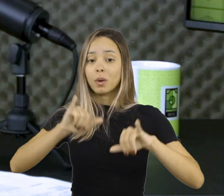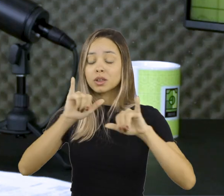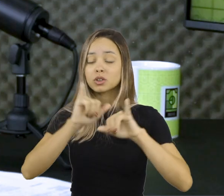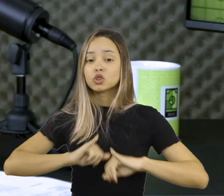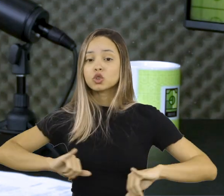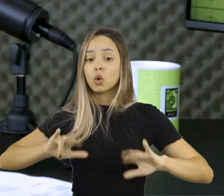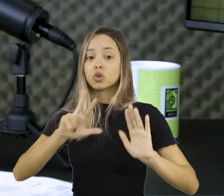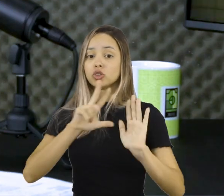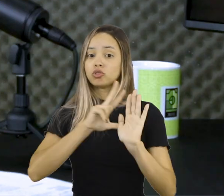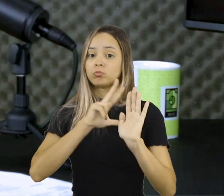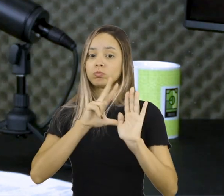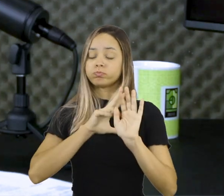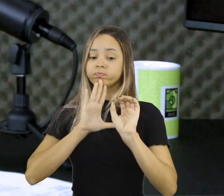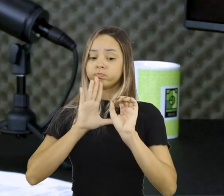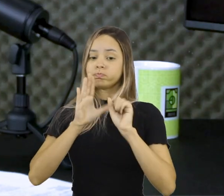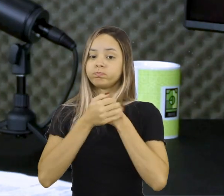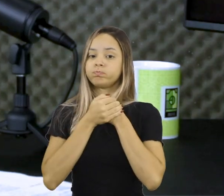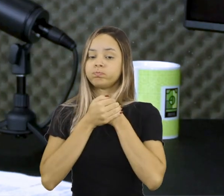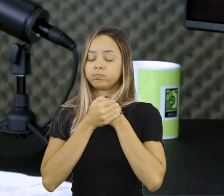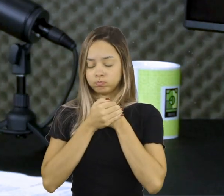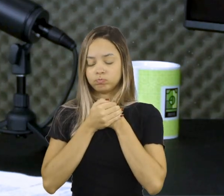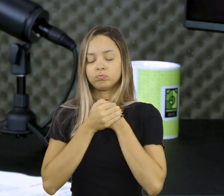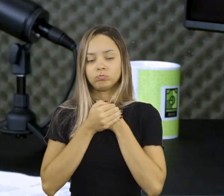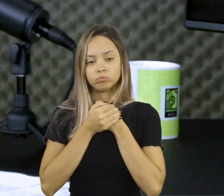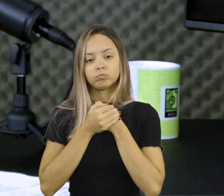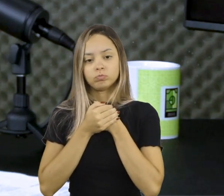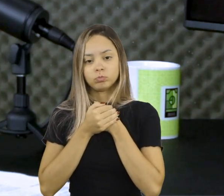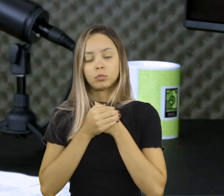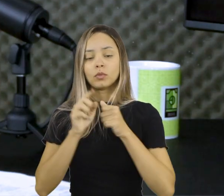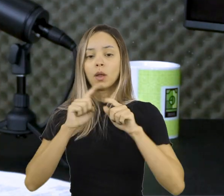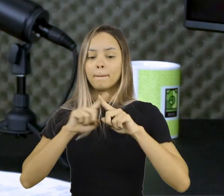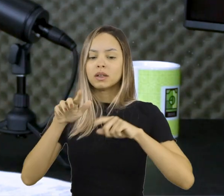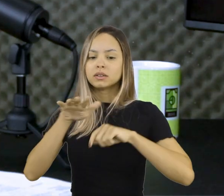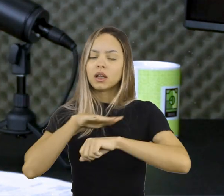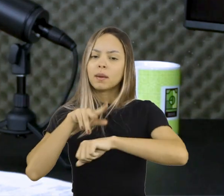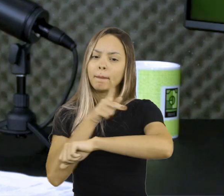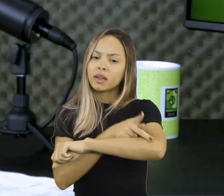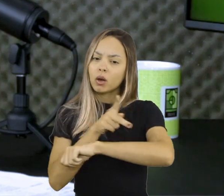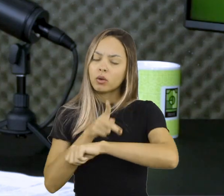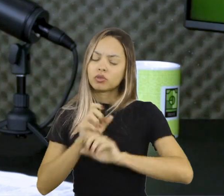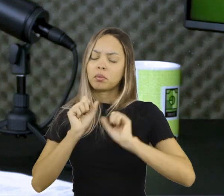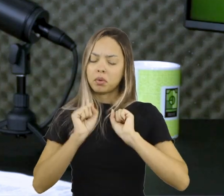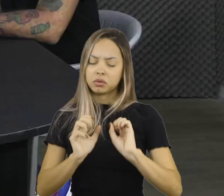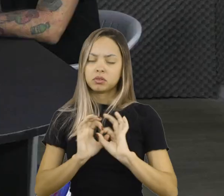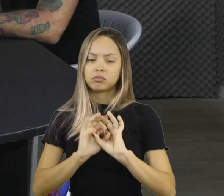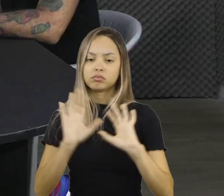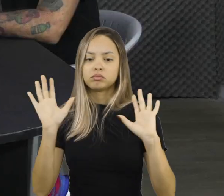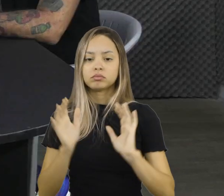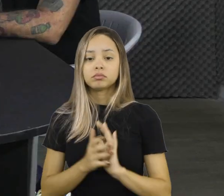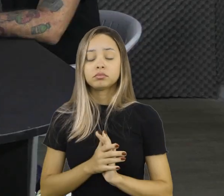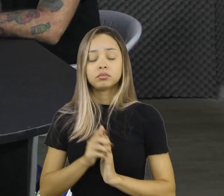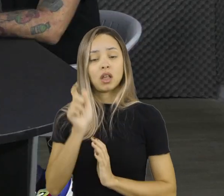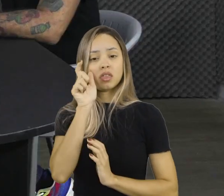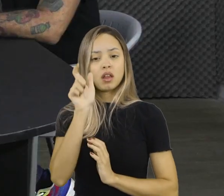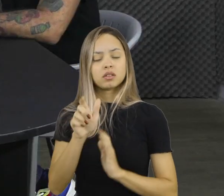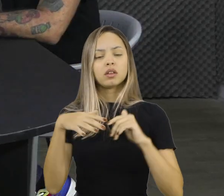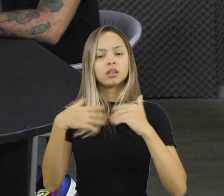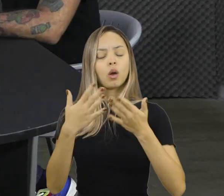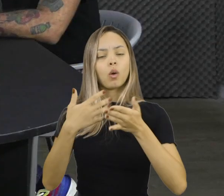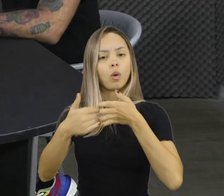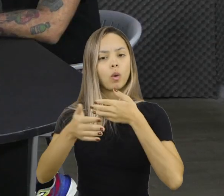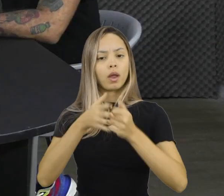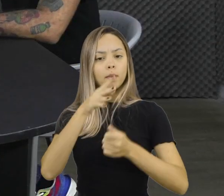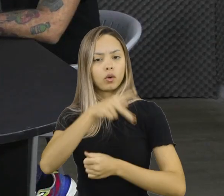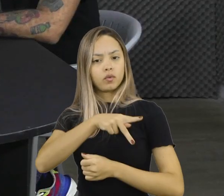ser preservado né mas a parte pedagógica segue interessante Então qualquer professor